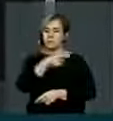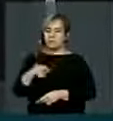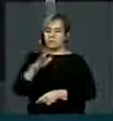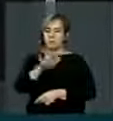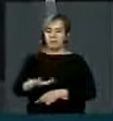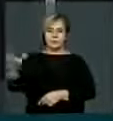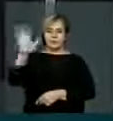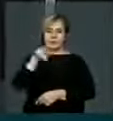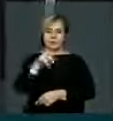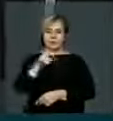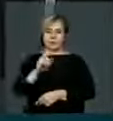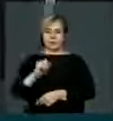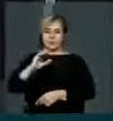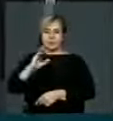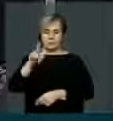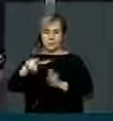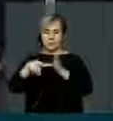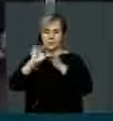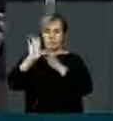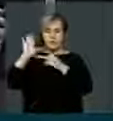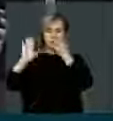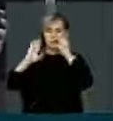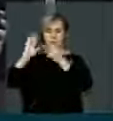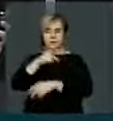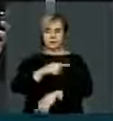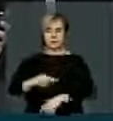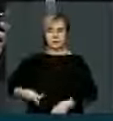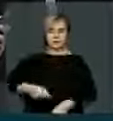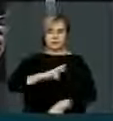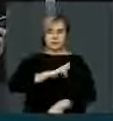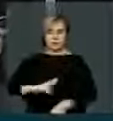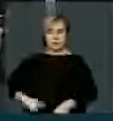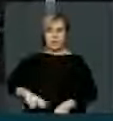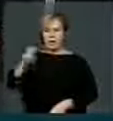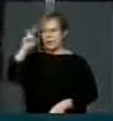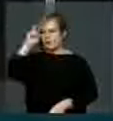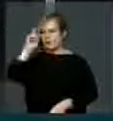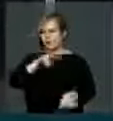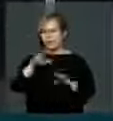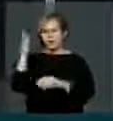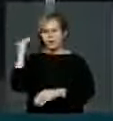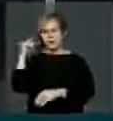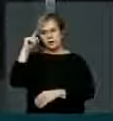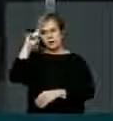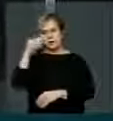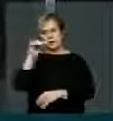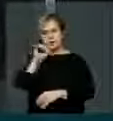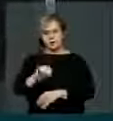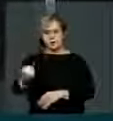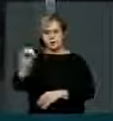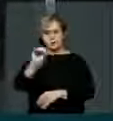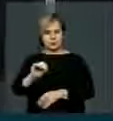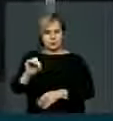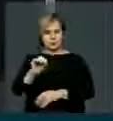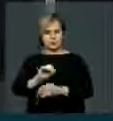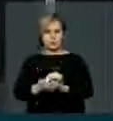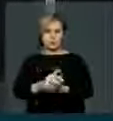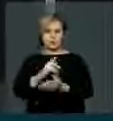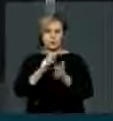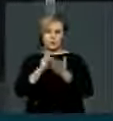do PCC a sua pré candidatura presidente da república na última quinta-feira dia 10 de outubro é